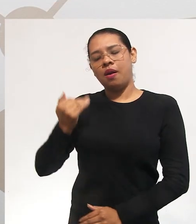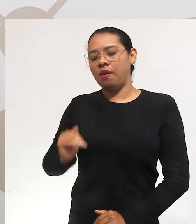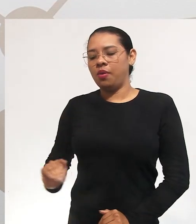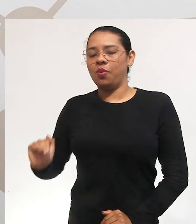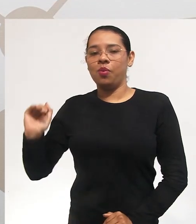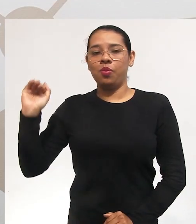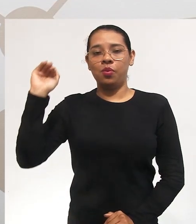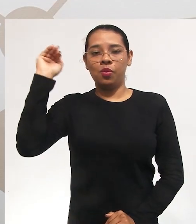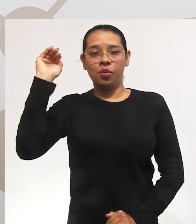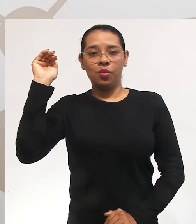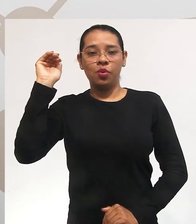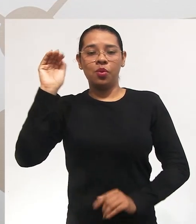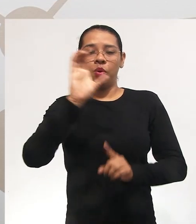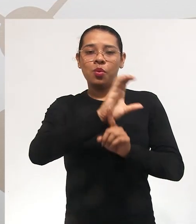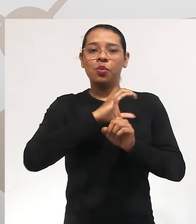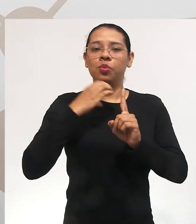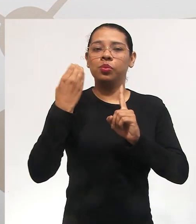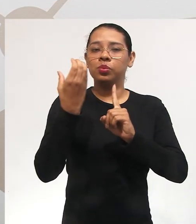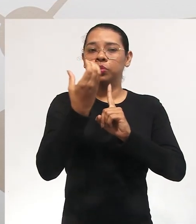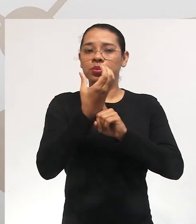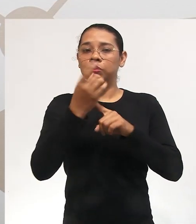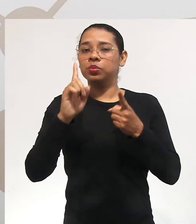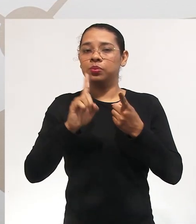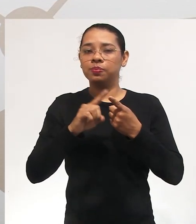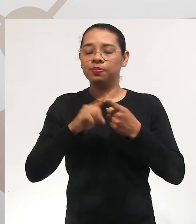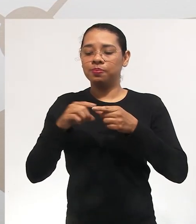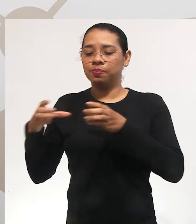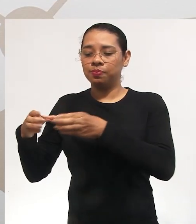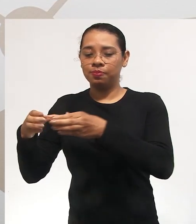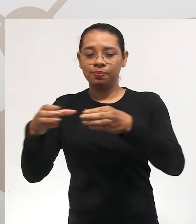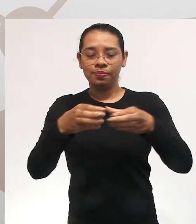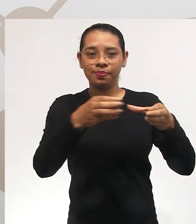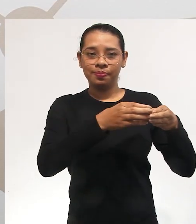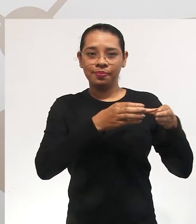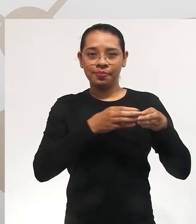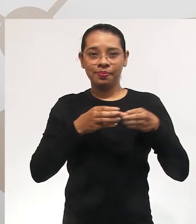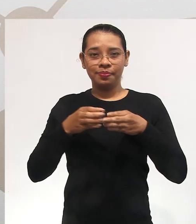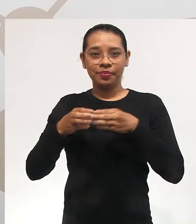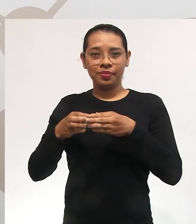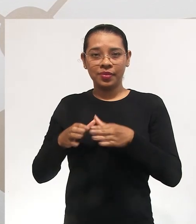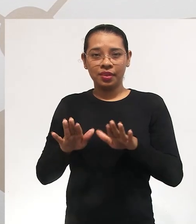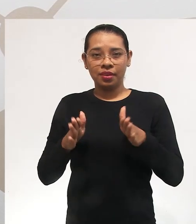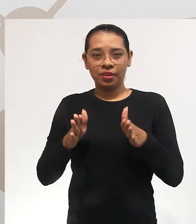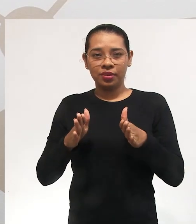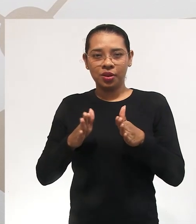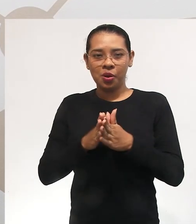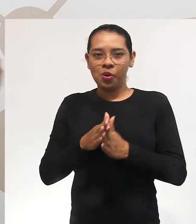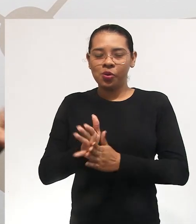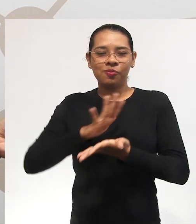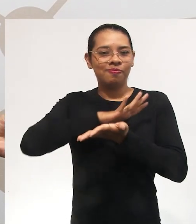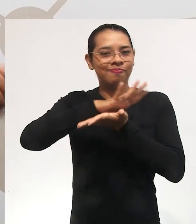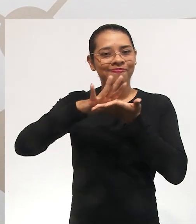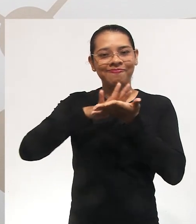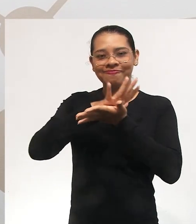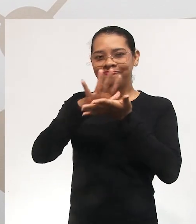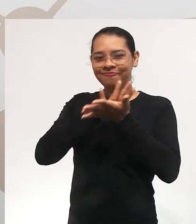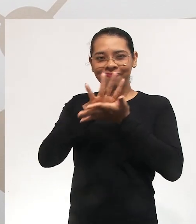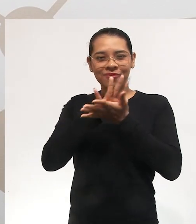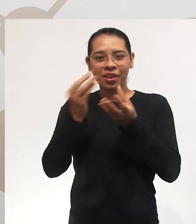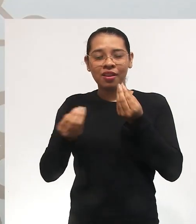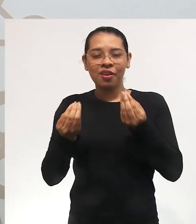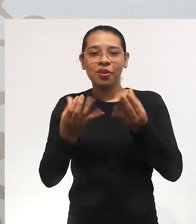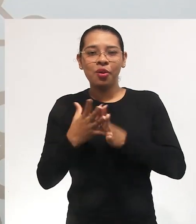cidadãos, enquanto coletivo. Então, e outro detalhe, não existe aprendizado das outras áreas sem a